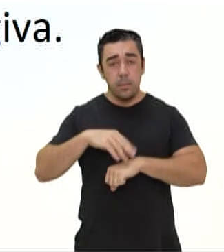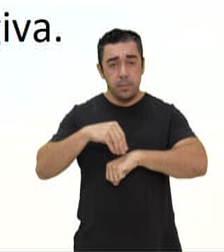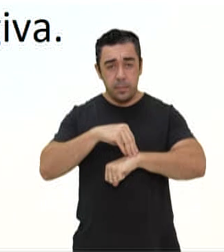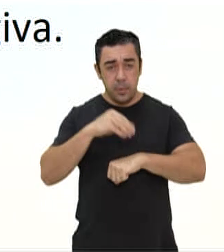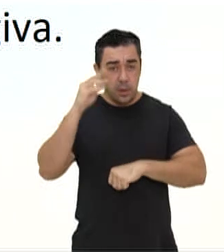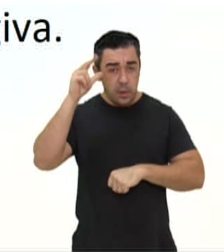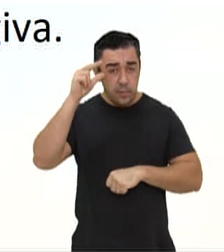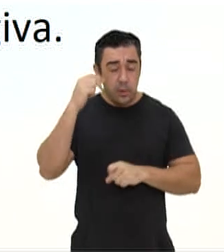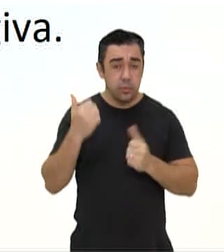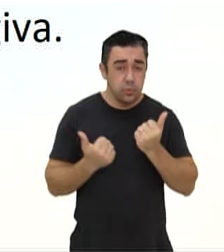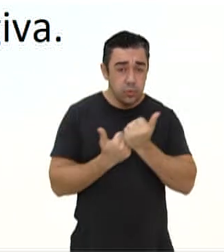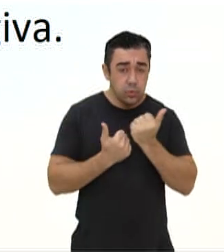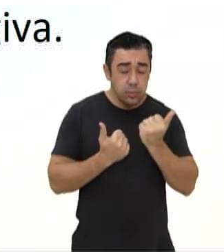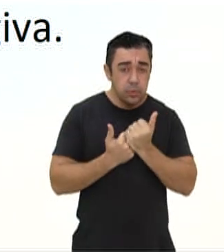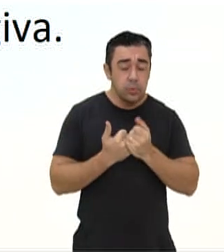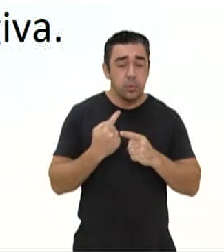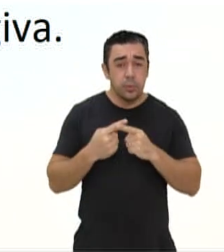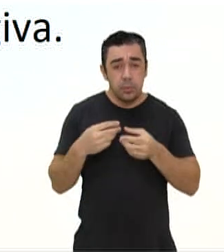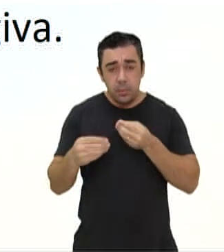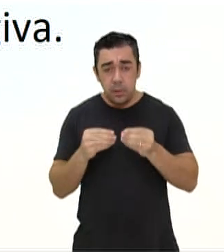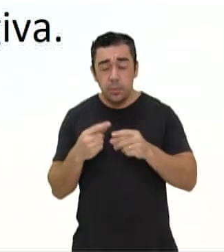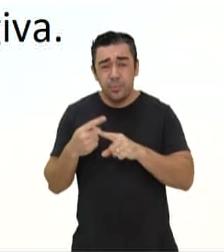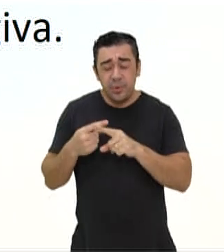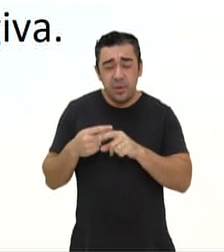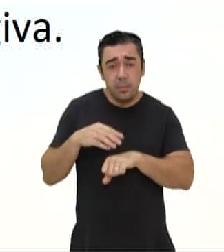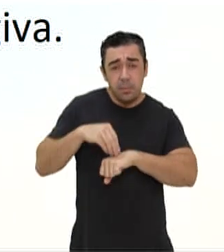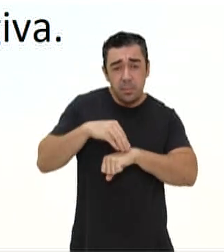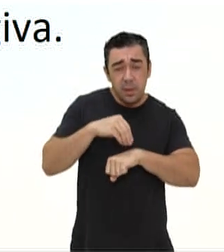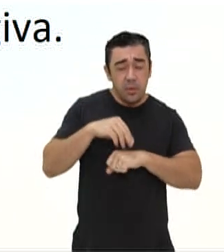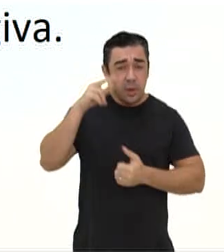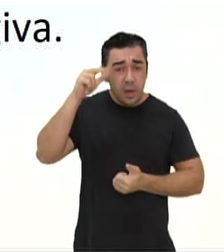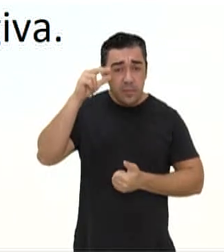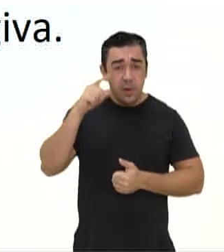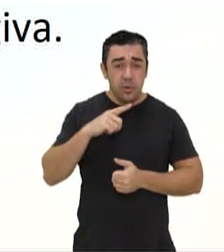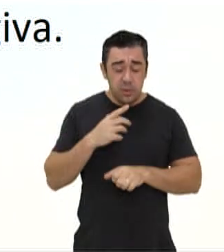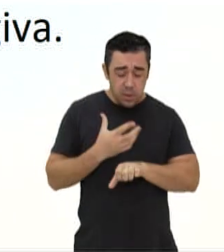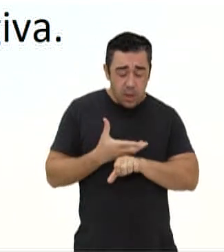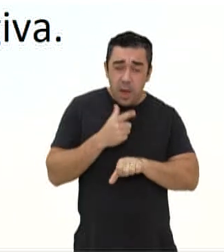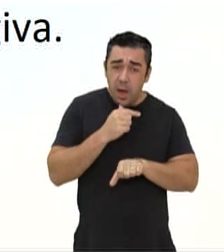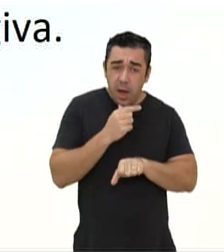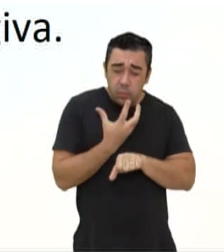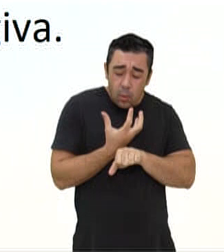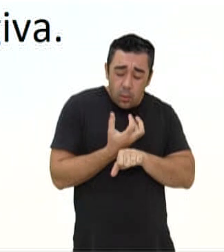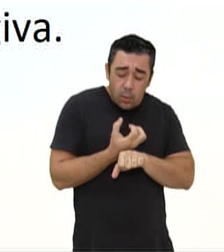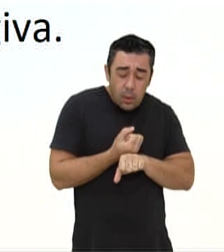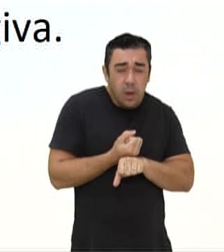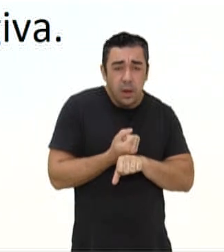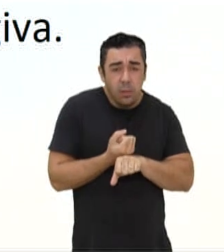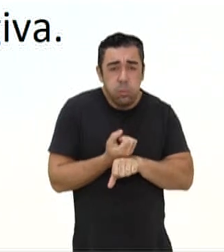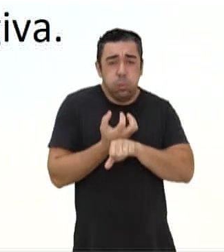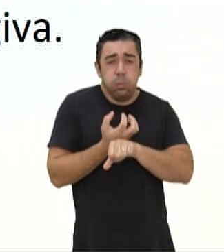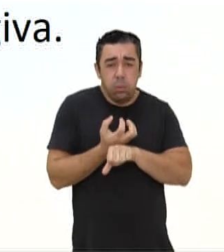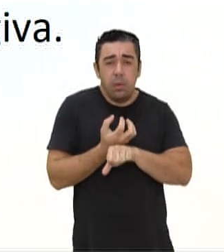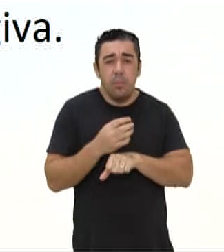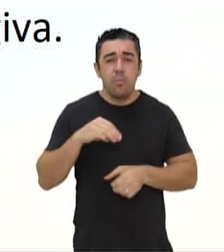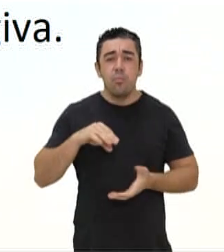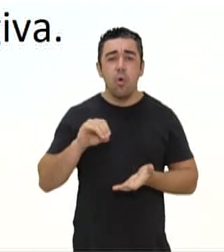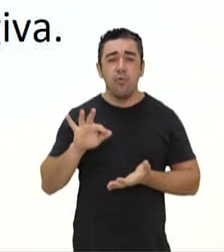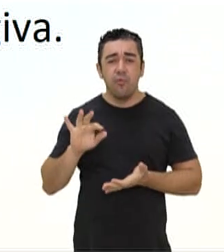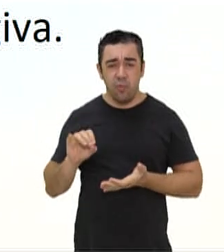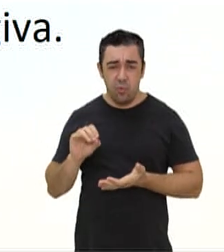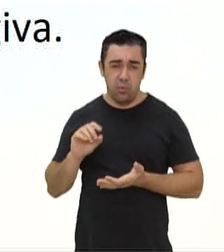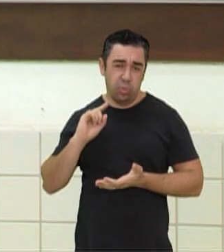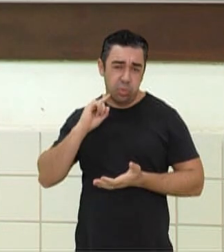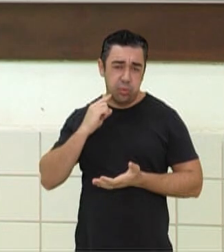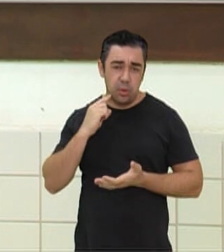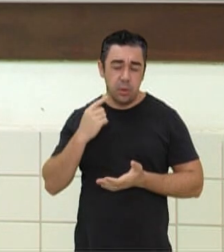foram substituídas pelas de nylon, porque os pelos de cavalos juntavam umidade e criavam mofo, né? E,